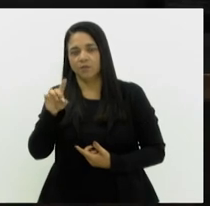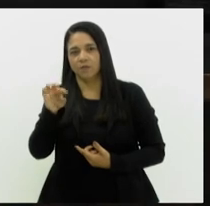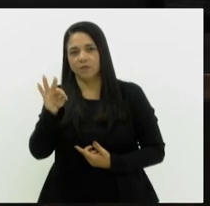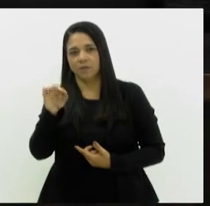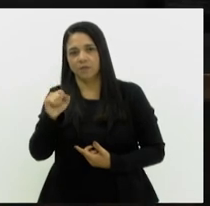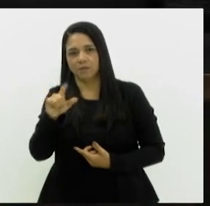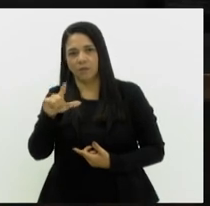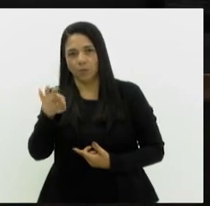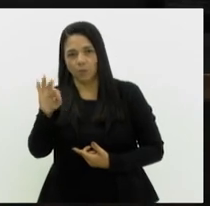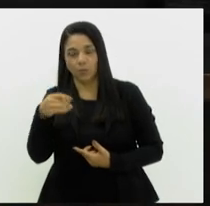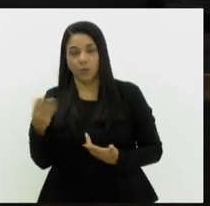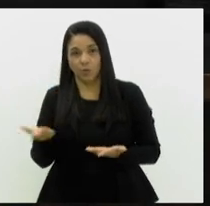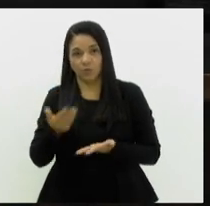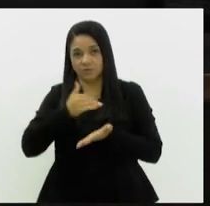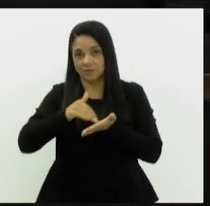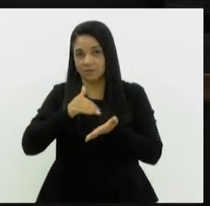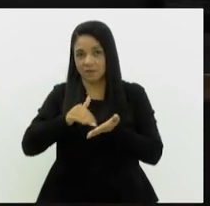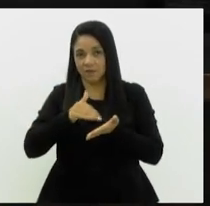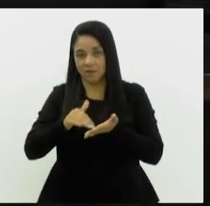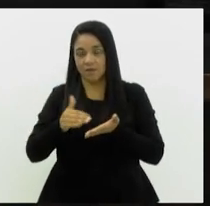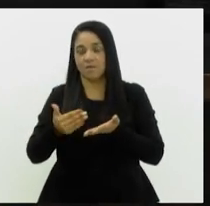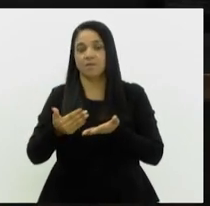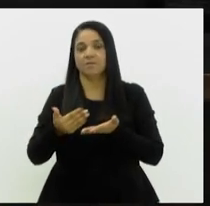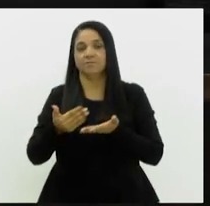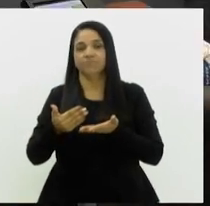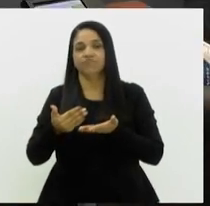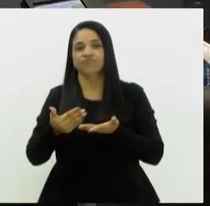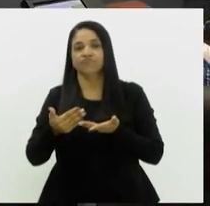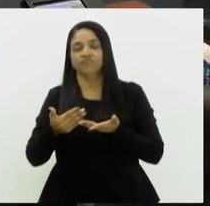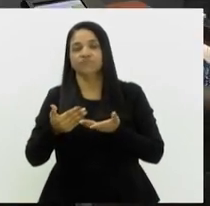de Janeiro. Deodalto, quer falar?